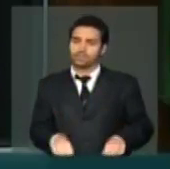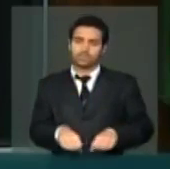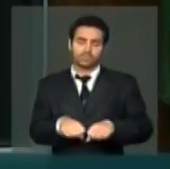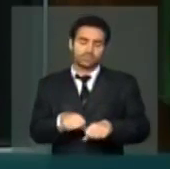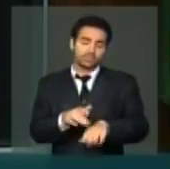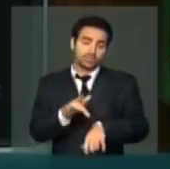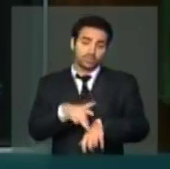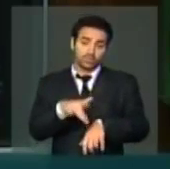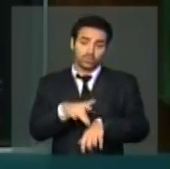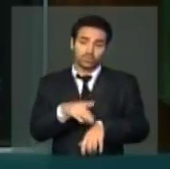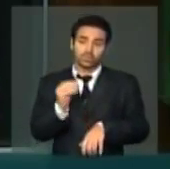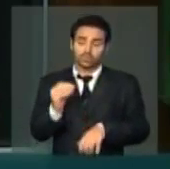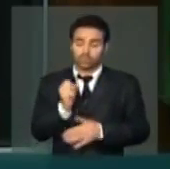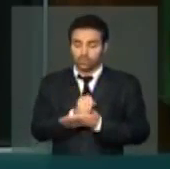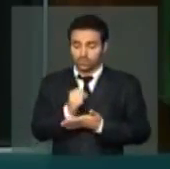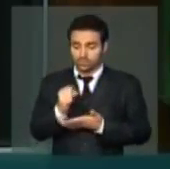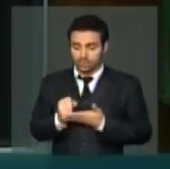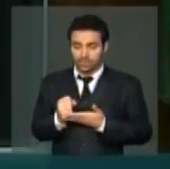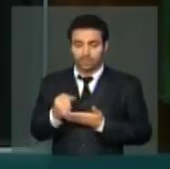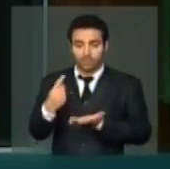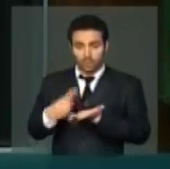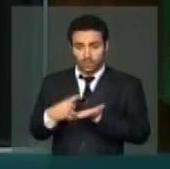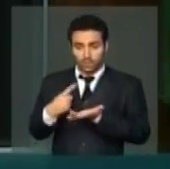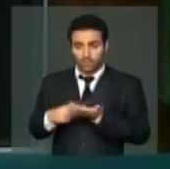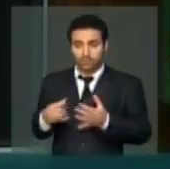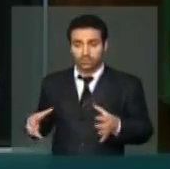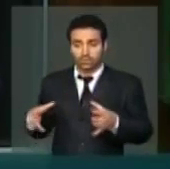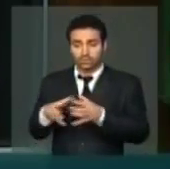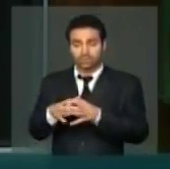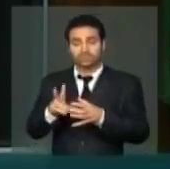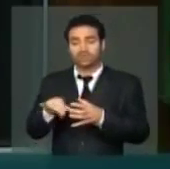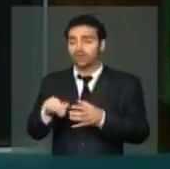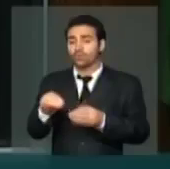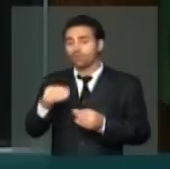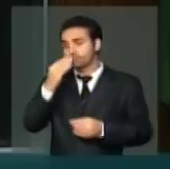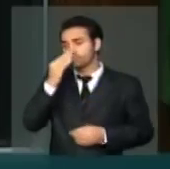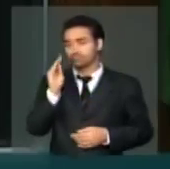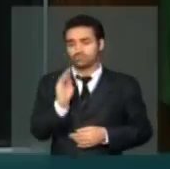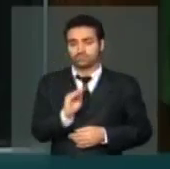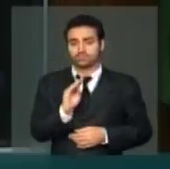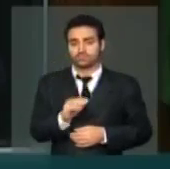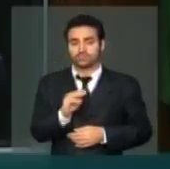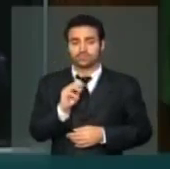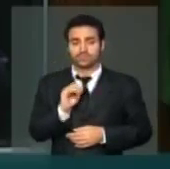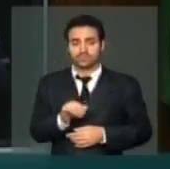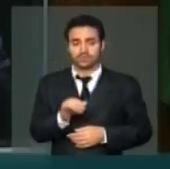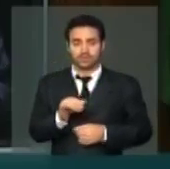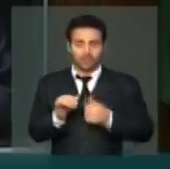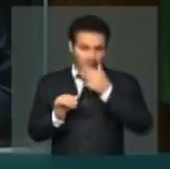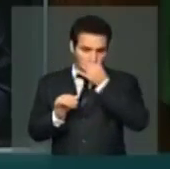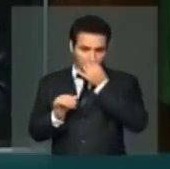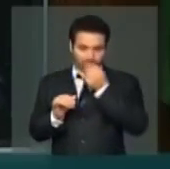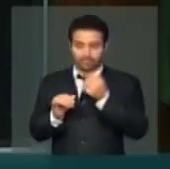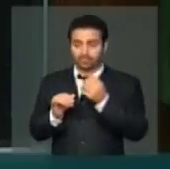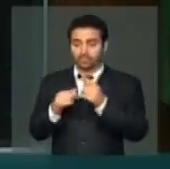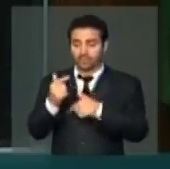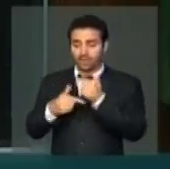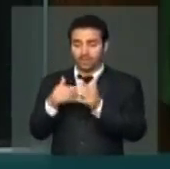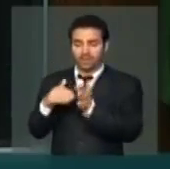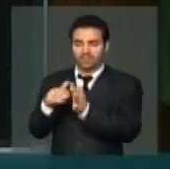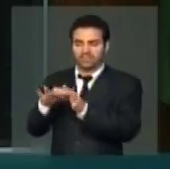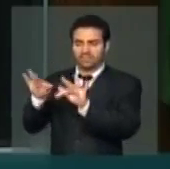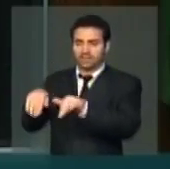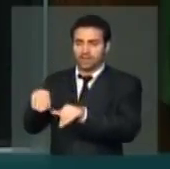Esses contratos e acordos coletivos serão simplesmente rasgados na medida em que a atividade fim também